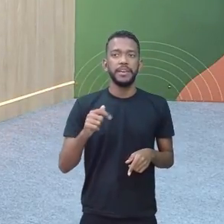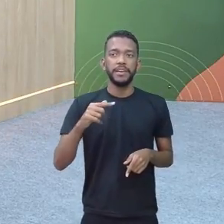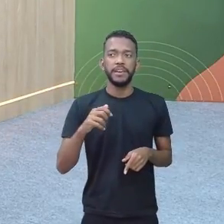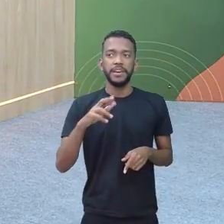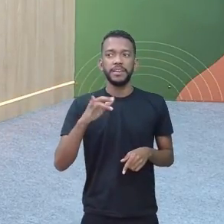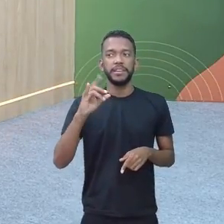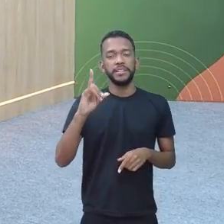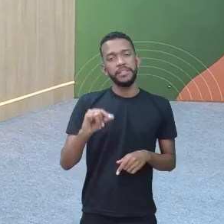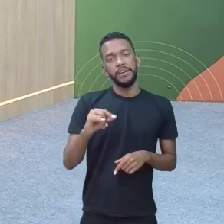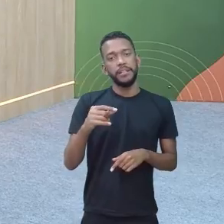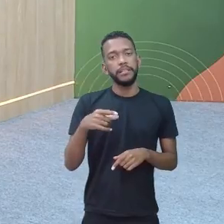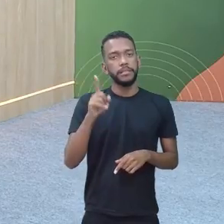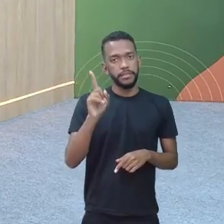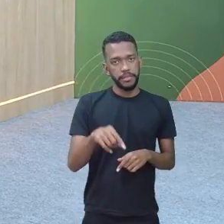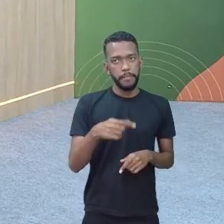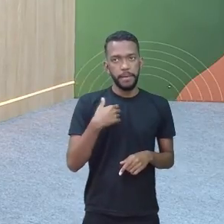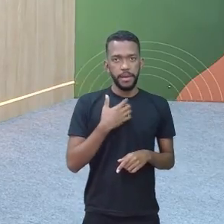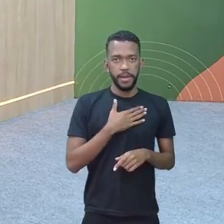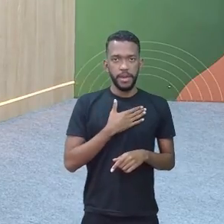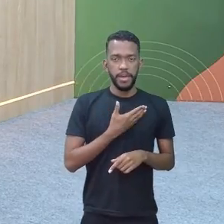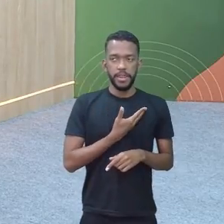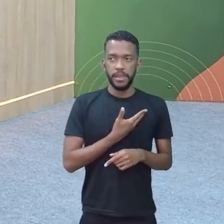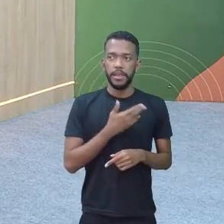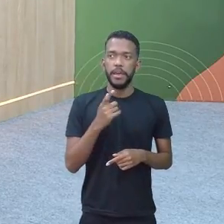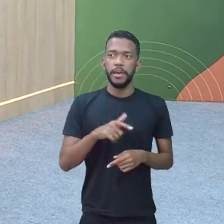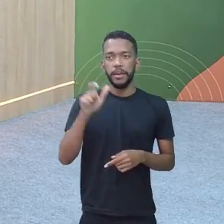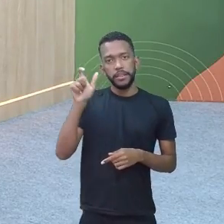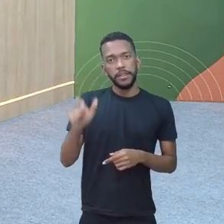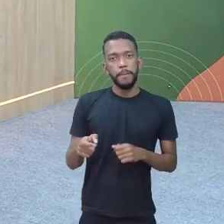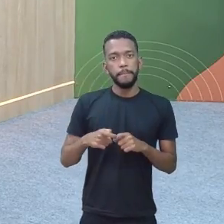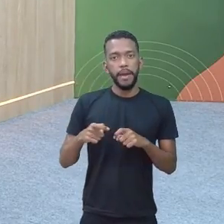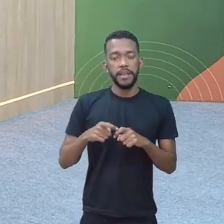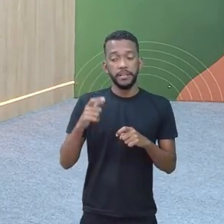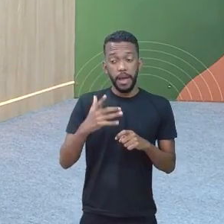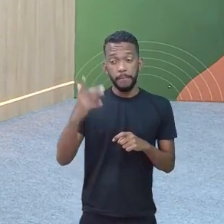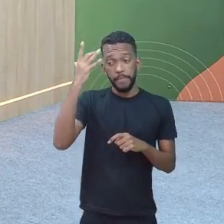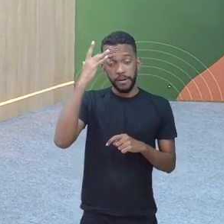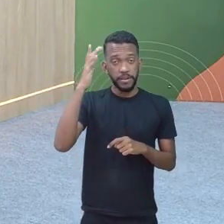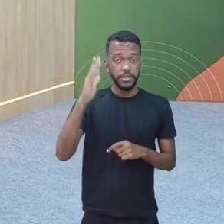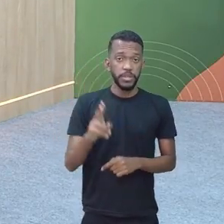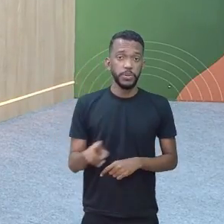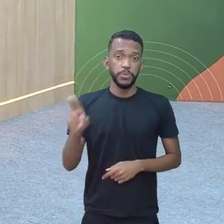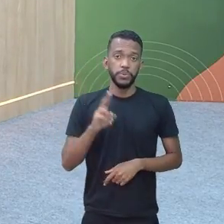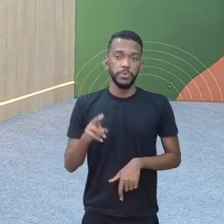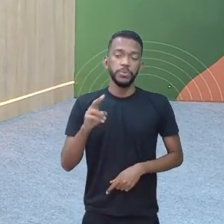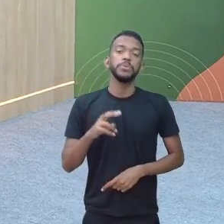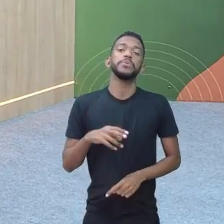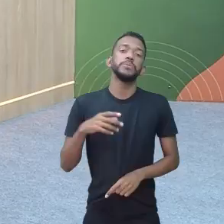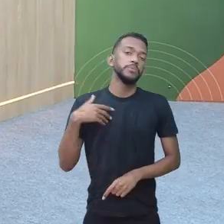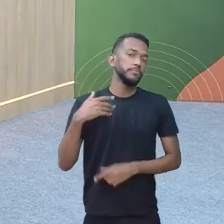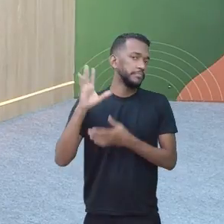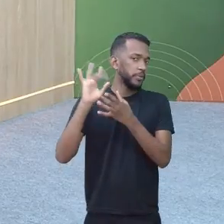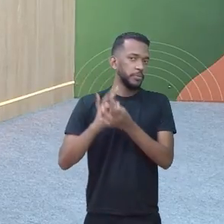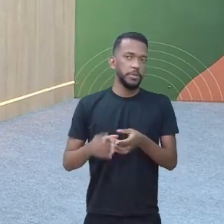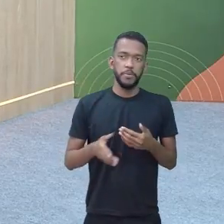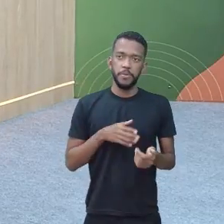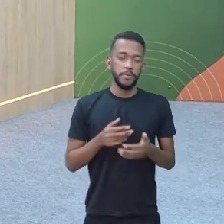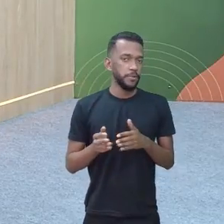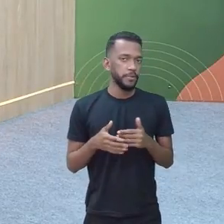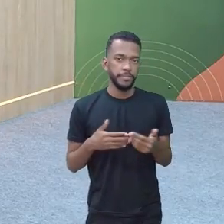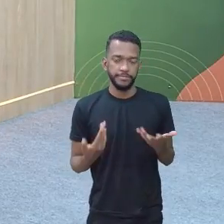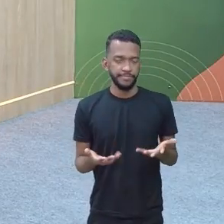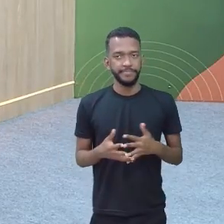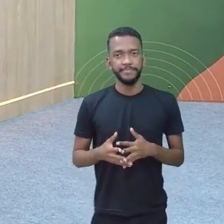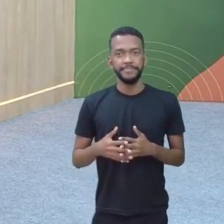por um médico e que todo mundo, no dia seguinte, estava reproduzindo, independente do contexto. Então, a gente